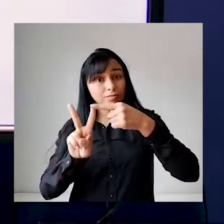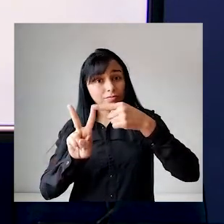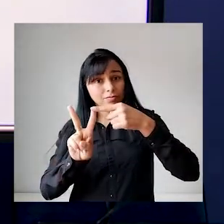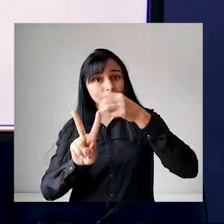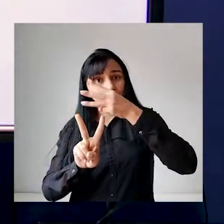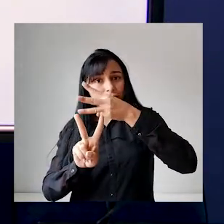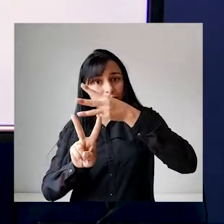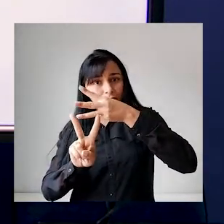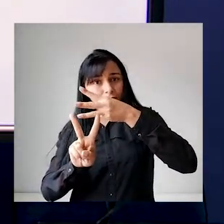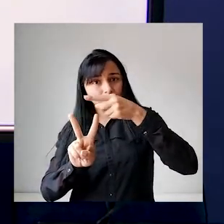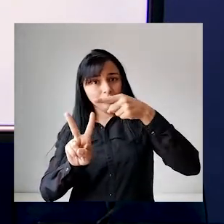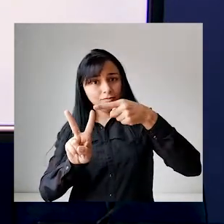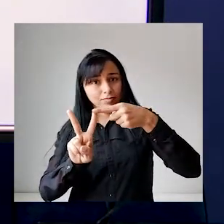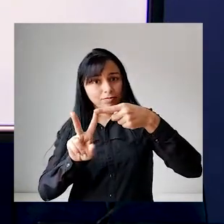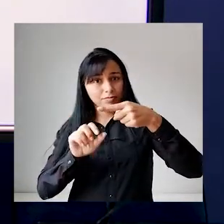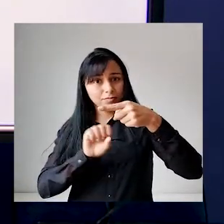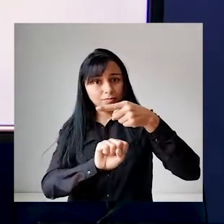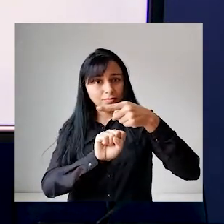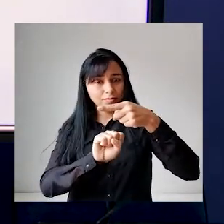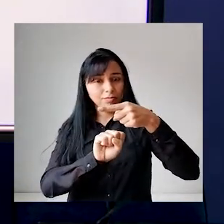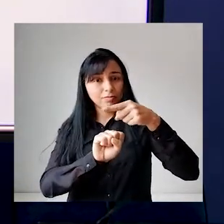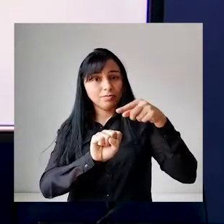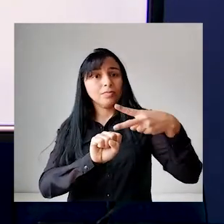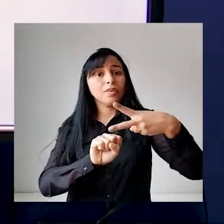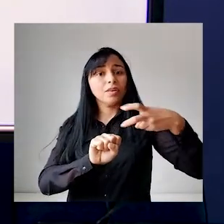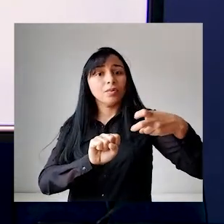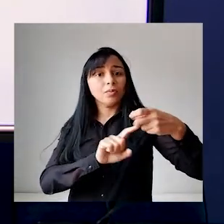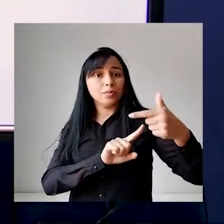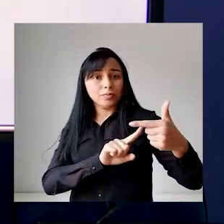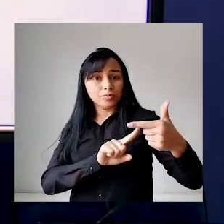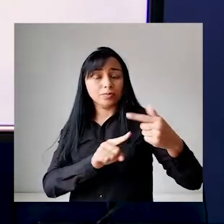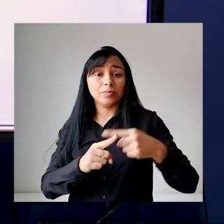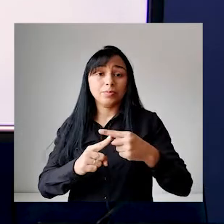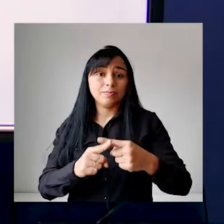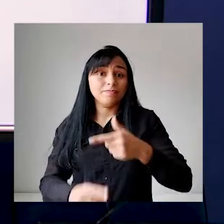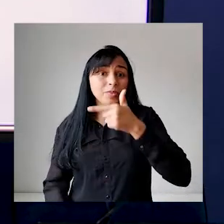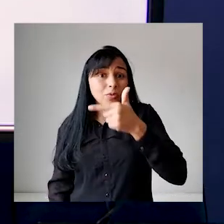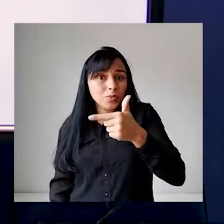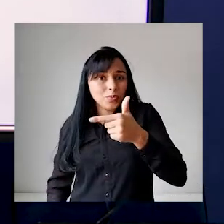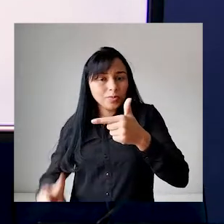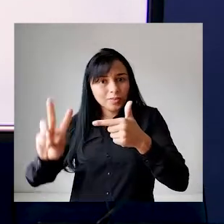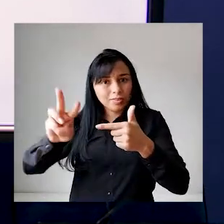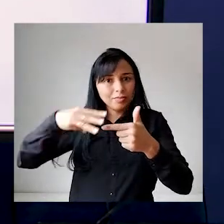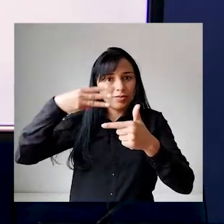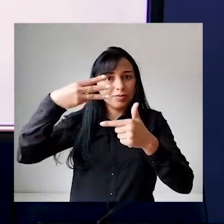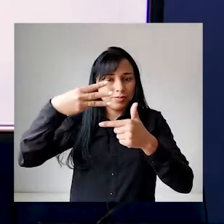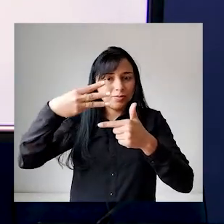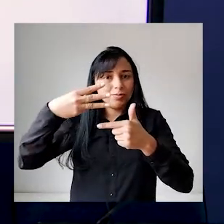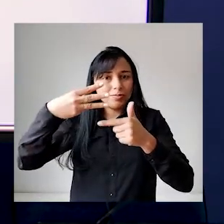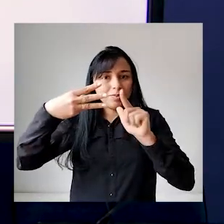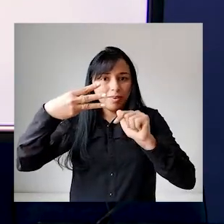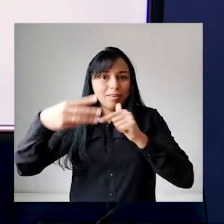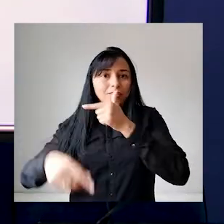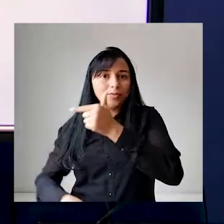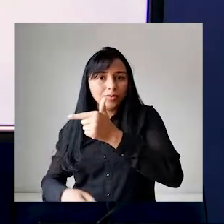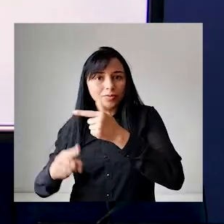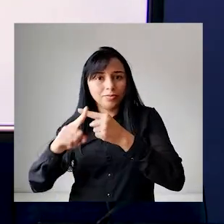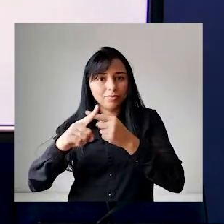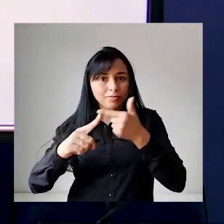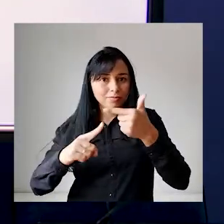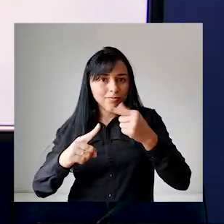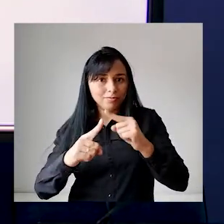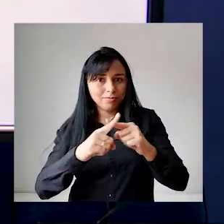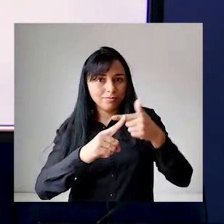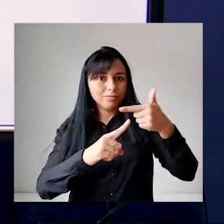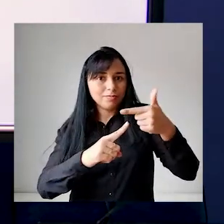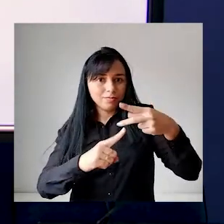Raiz cúbica de 8 é igual a 2, pois 2 elevado ao cubo é igual a 2 vezes